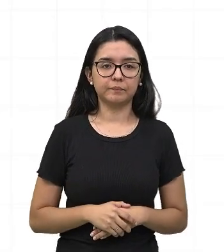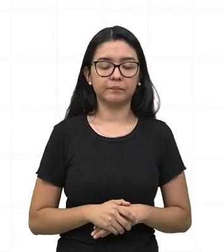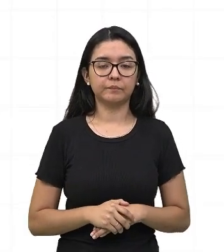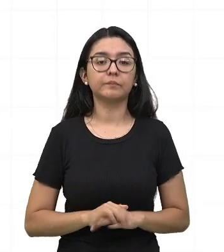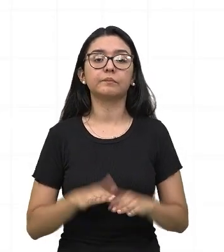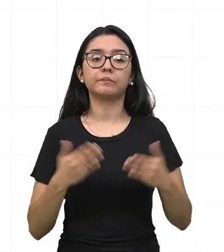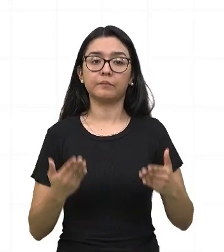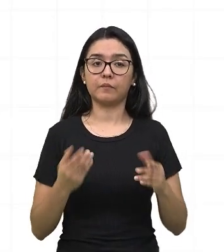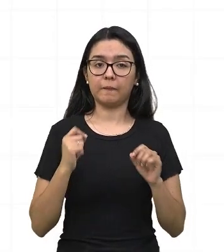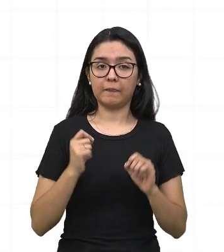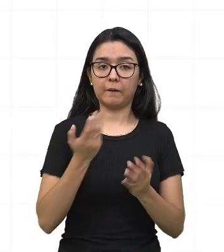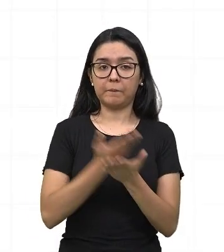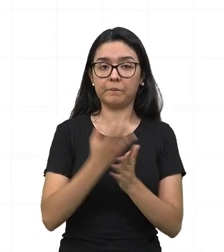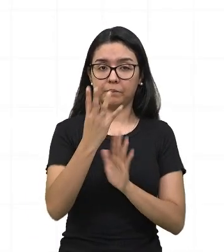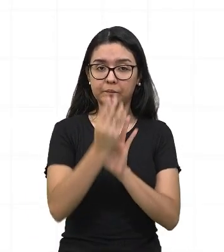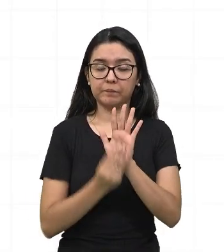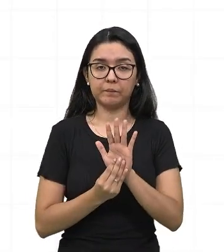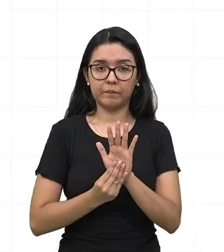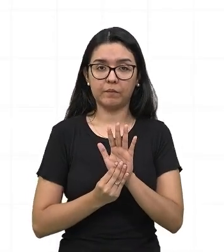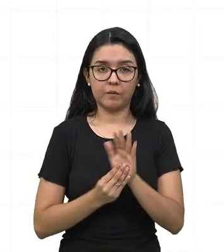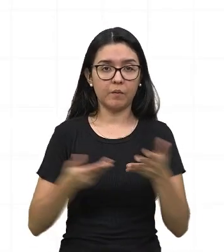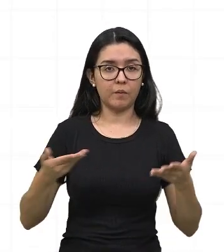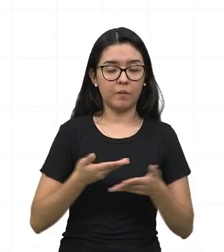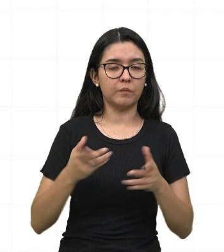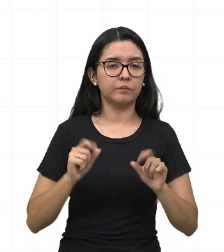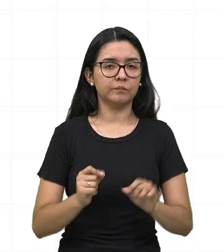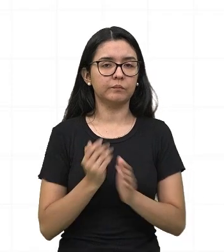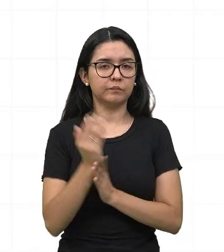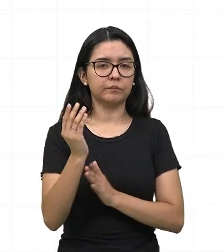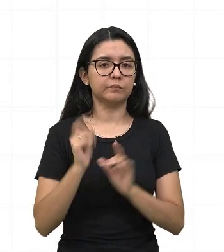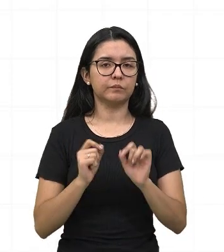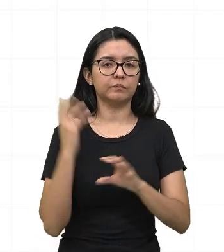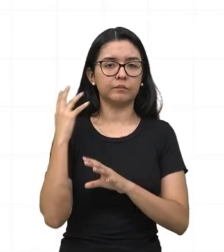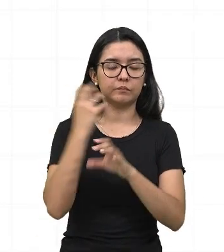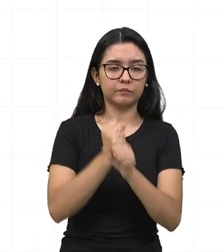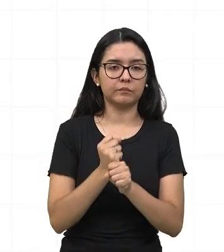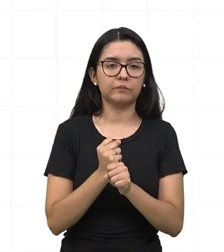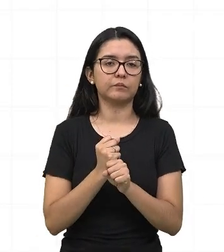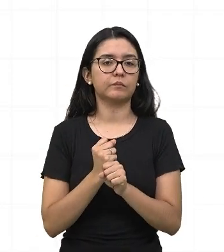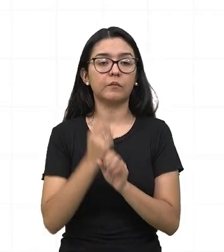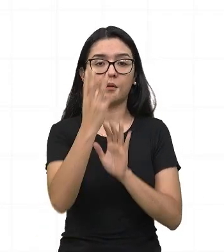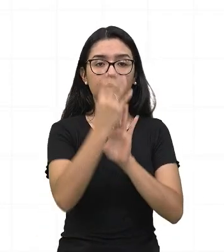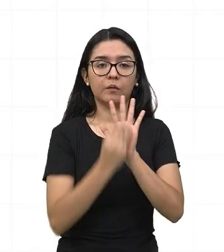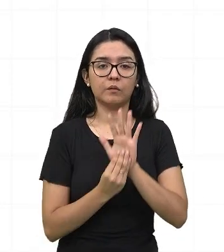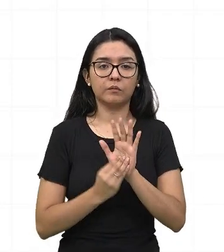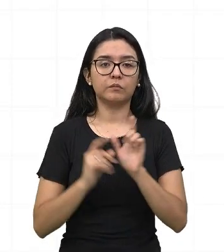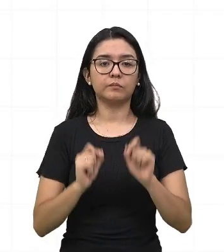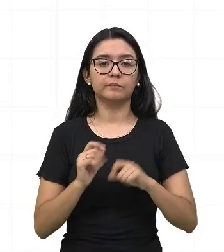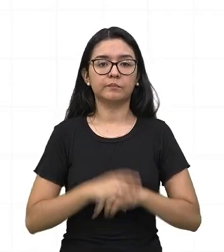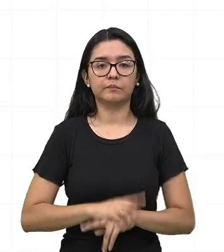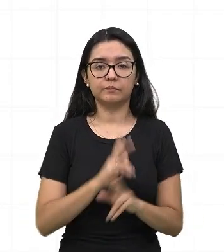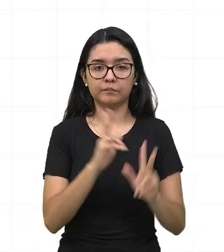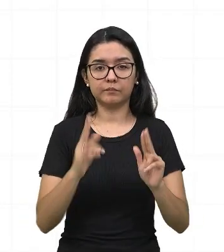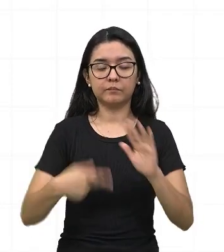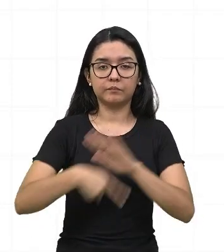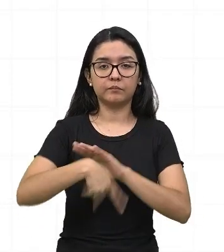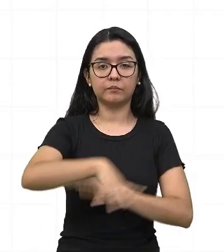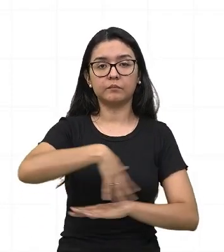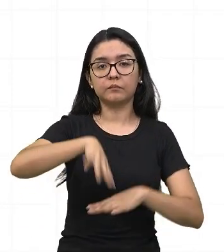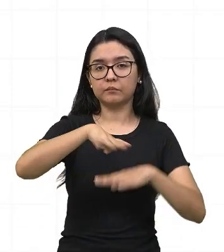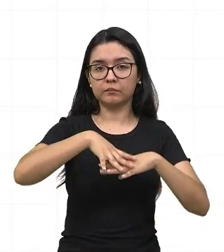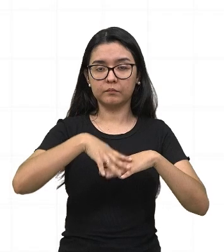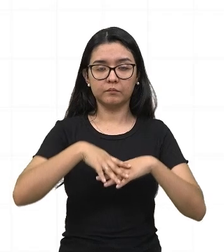Esta é a nossa aula e vamos lá, vamos começar aqui revisando aqui o conteúdo de igualdade